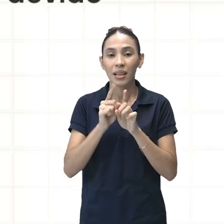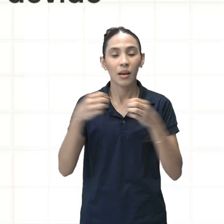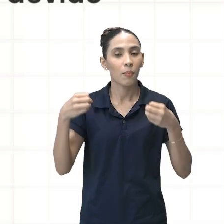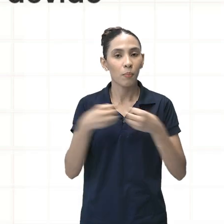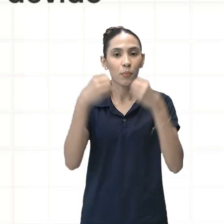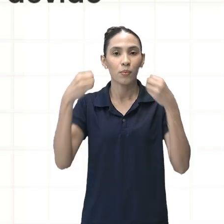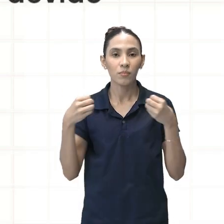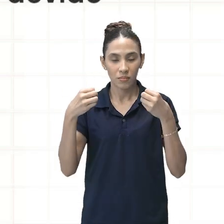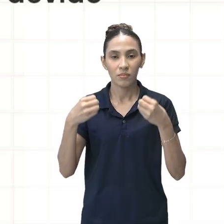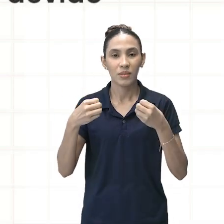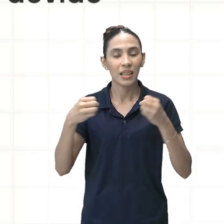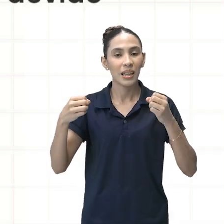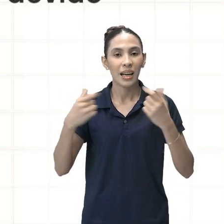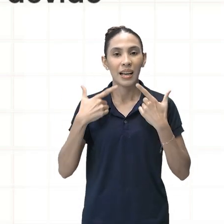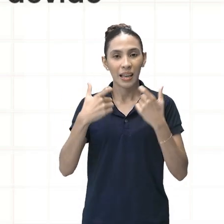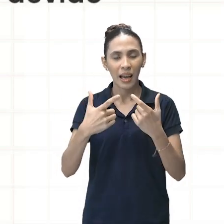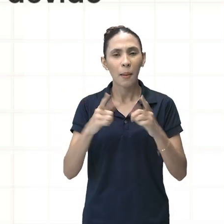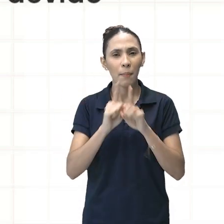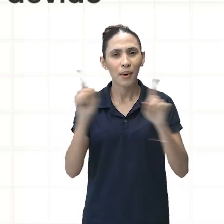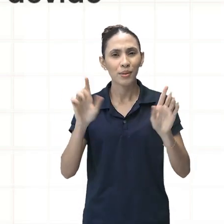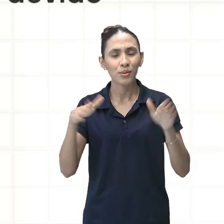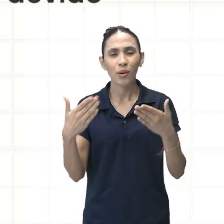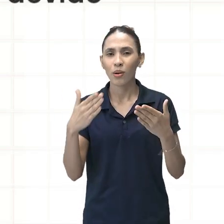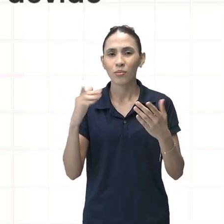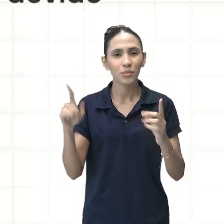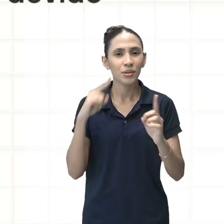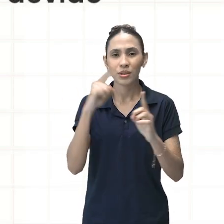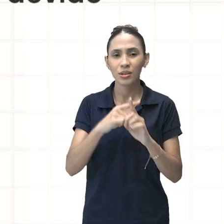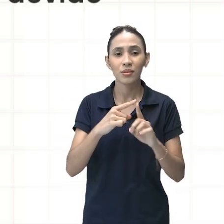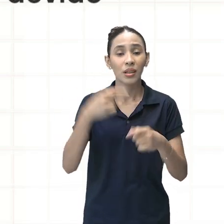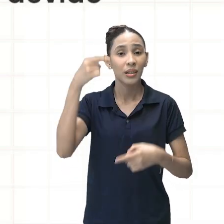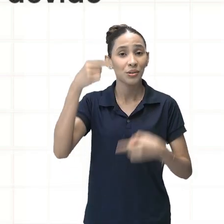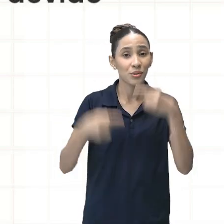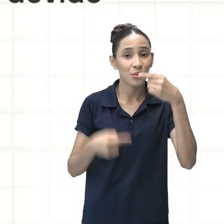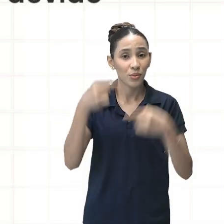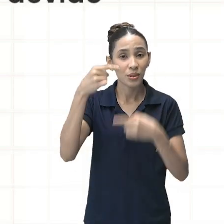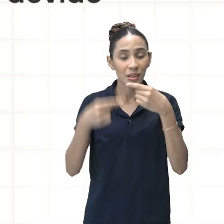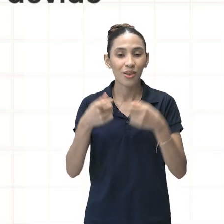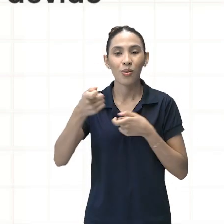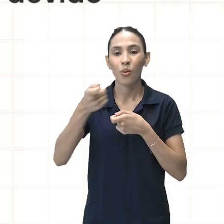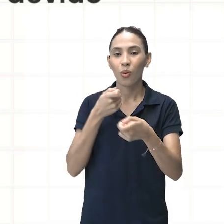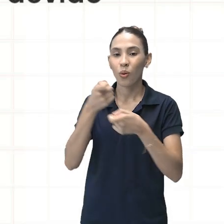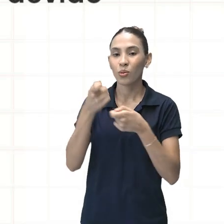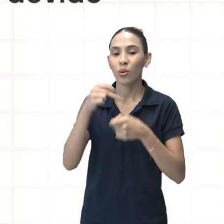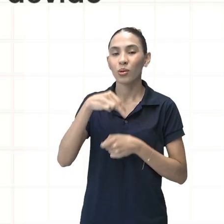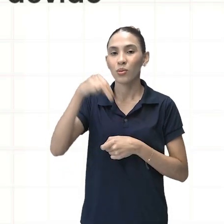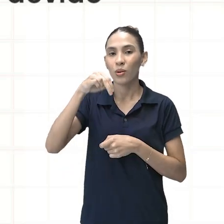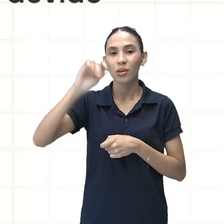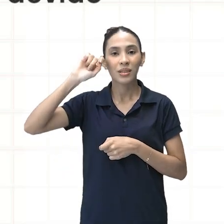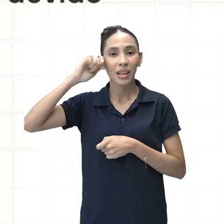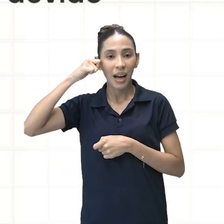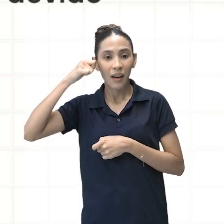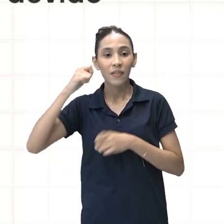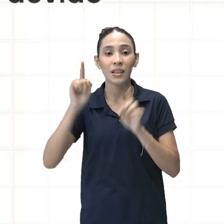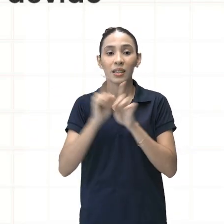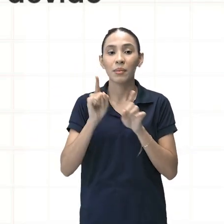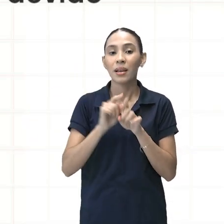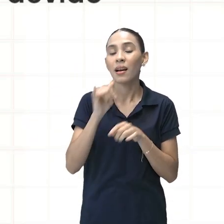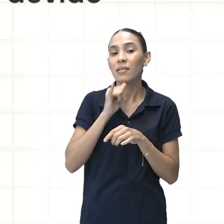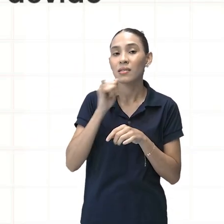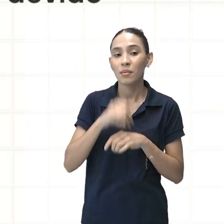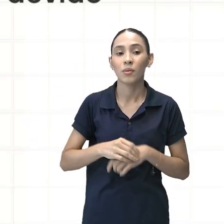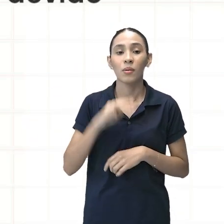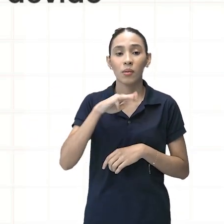eclosão desta grande guerra. Qual vai ser o motivo? Disputa por controle no norte da África, no caso